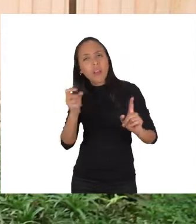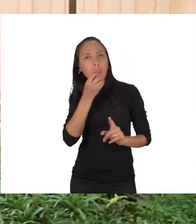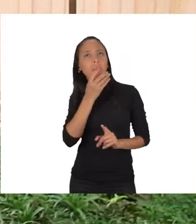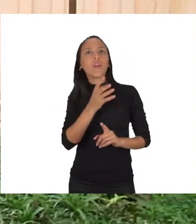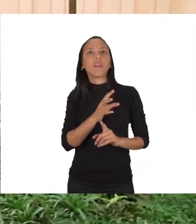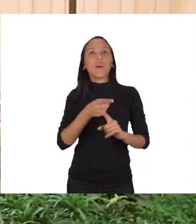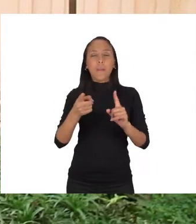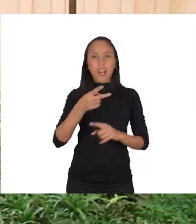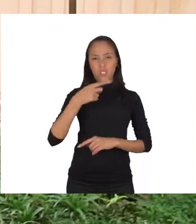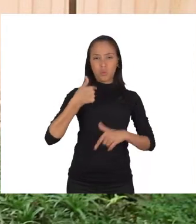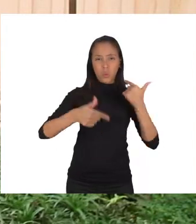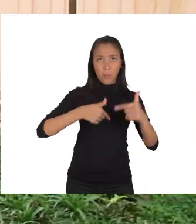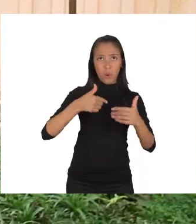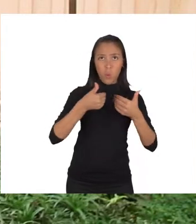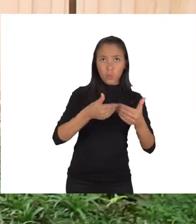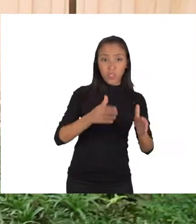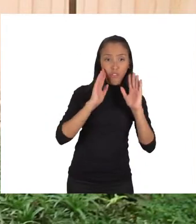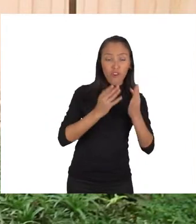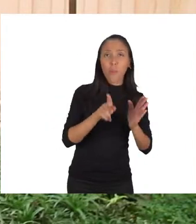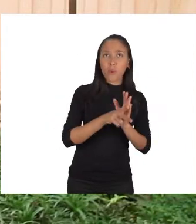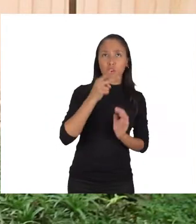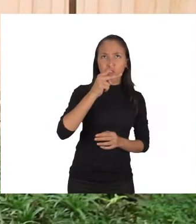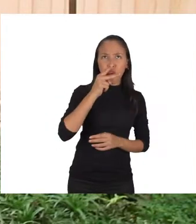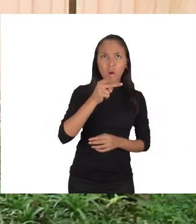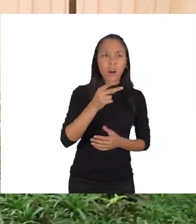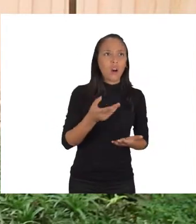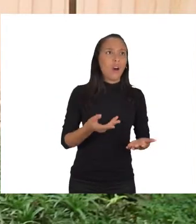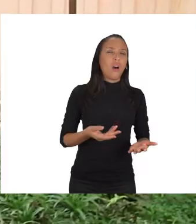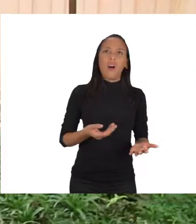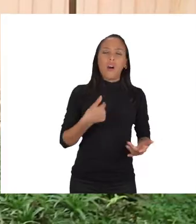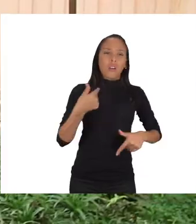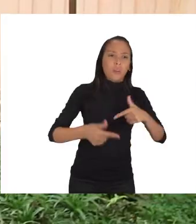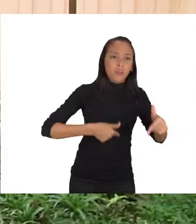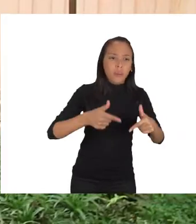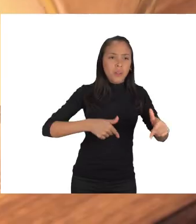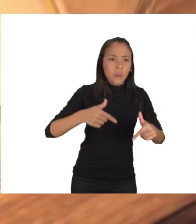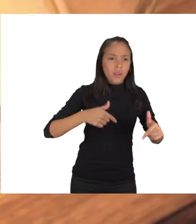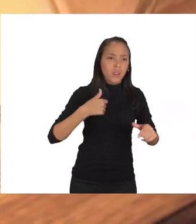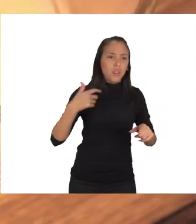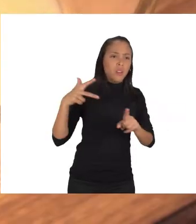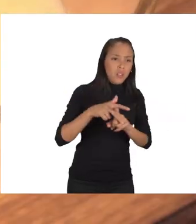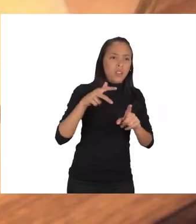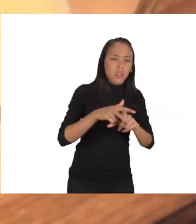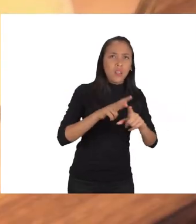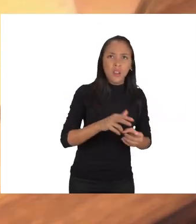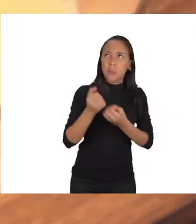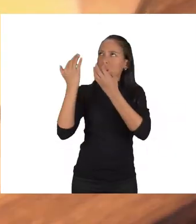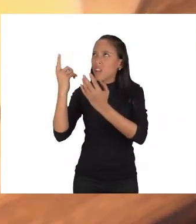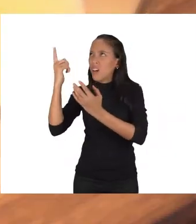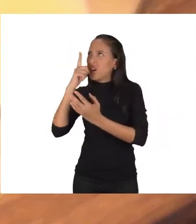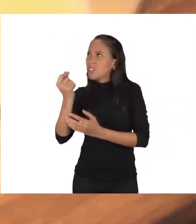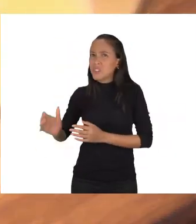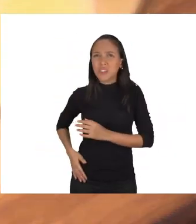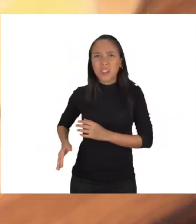que ir para com fumo, eu tinha que ir trabalhar para o outro, ganhar dinheiro para eu manter a casa. Então,